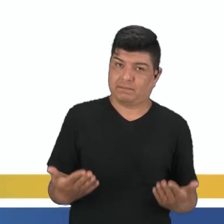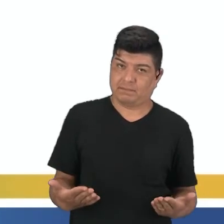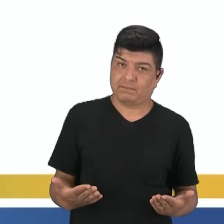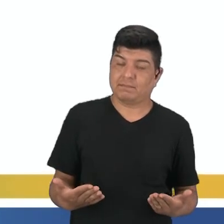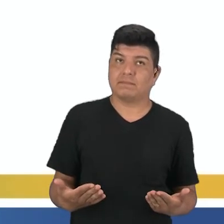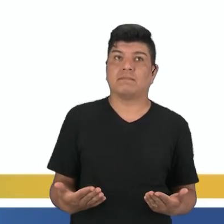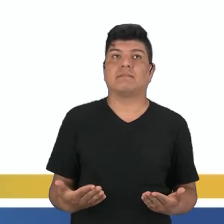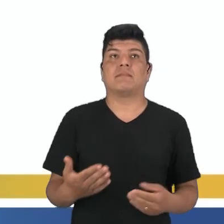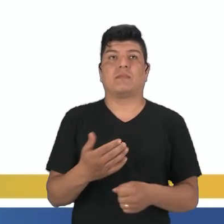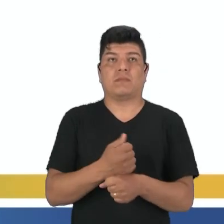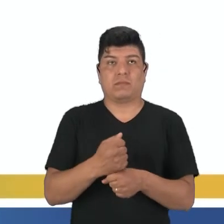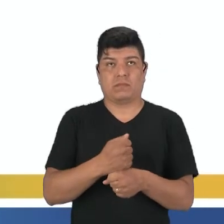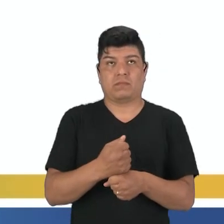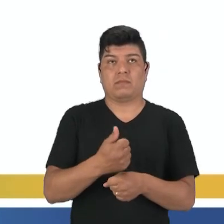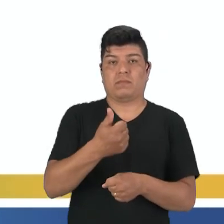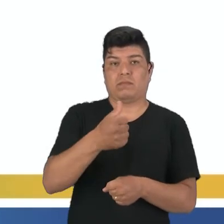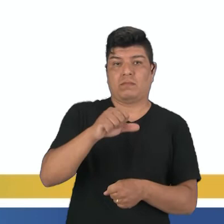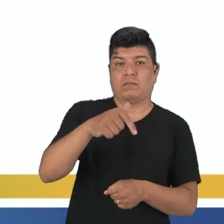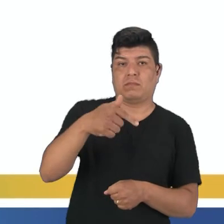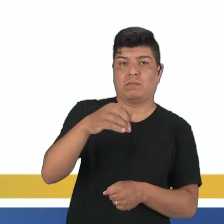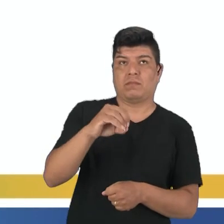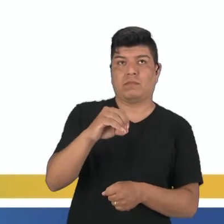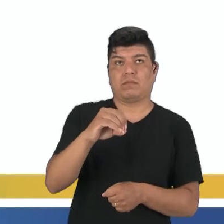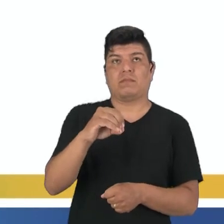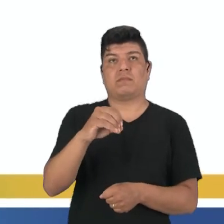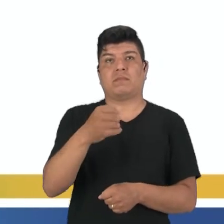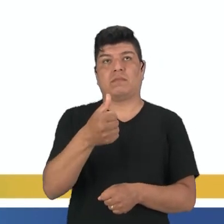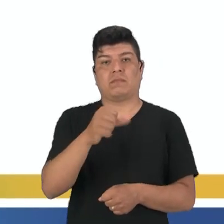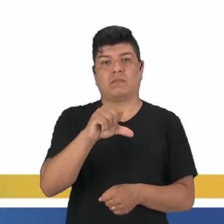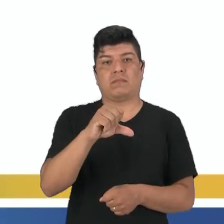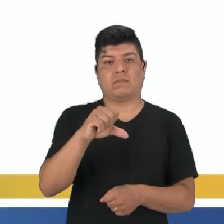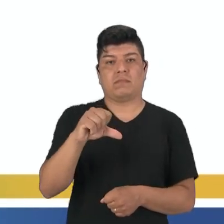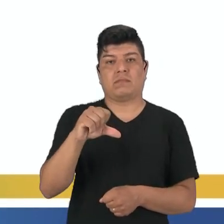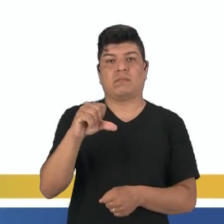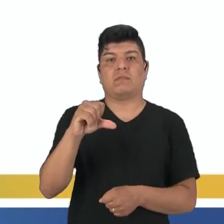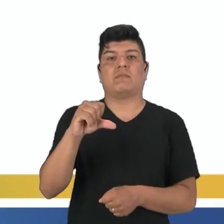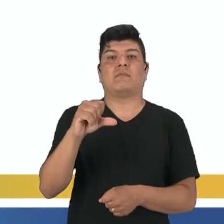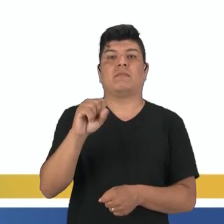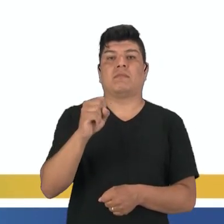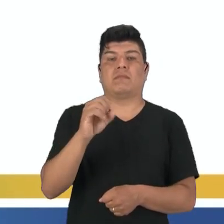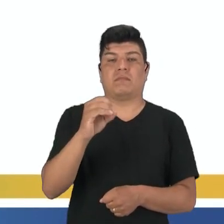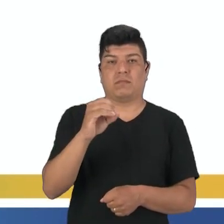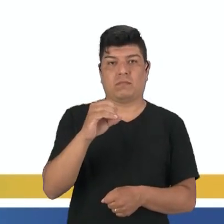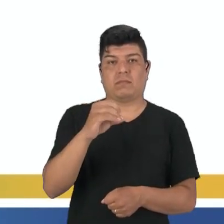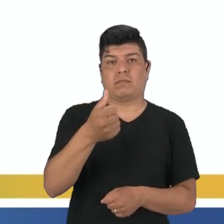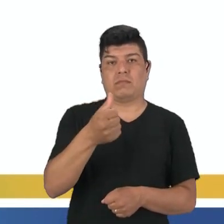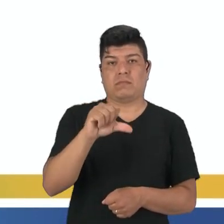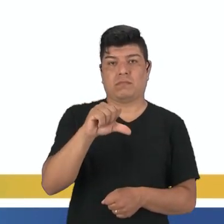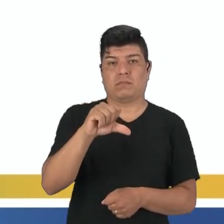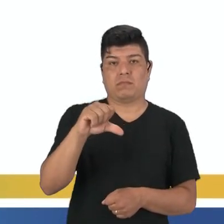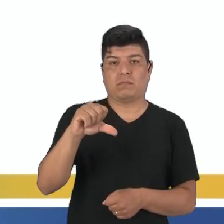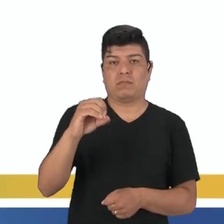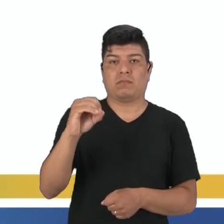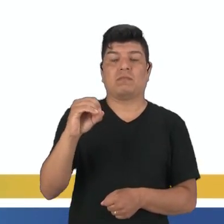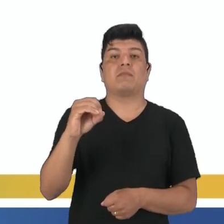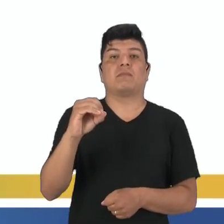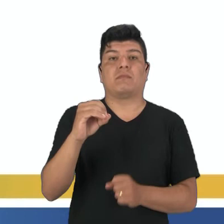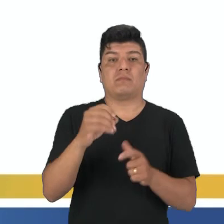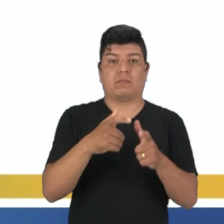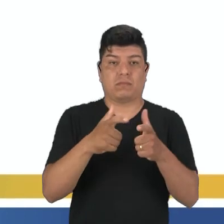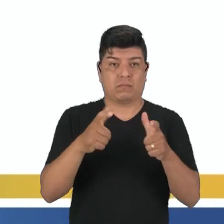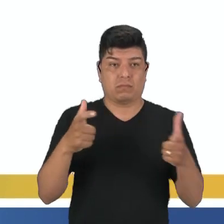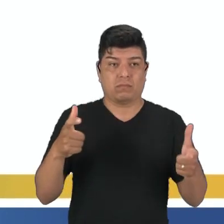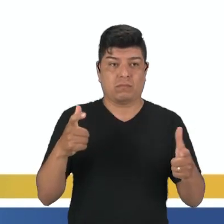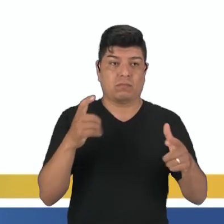Então, nessas décadas de 1970, 1980 e 1990, com o aumento